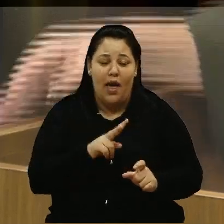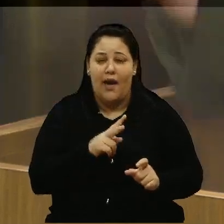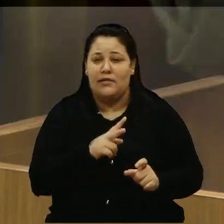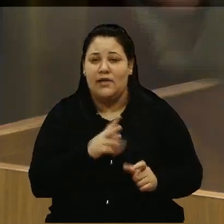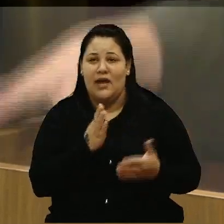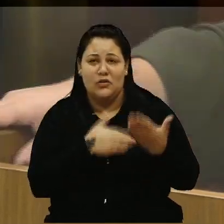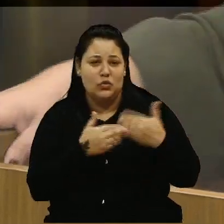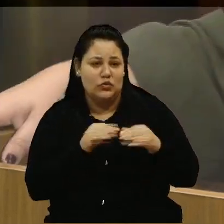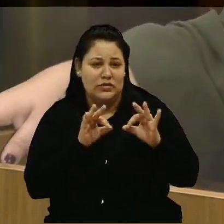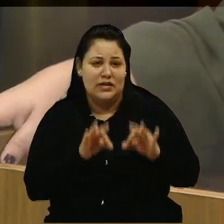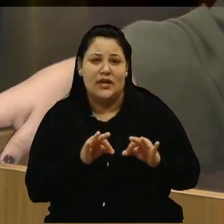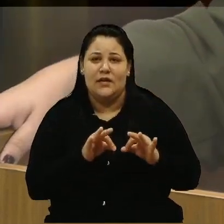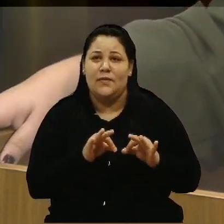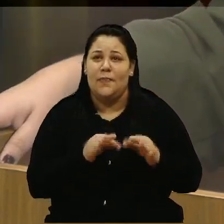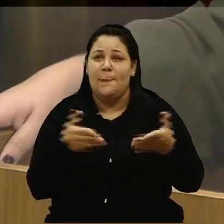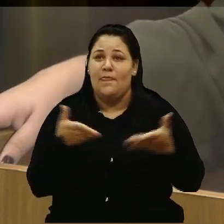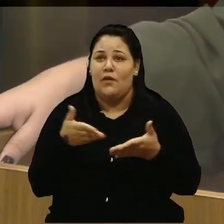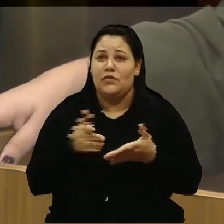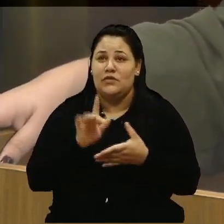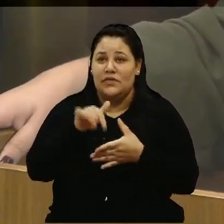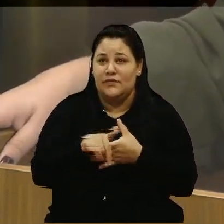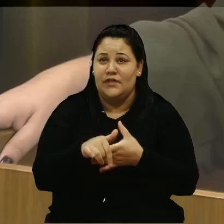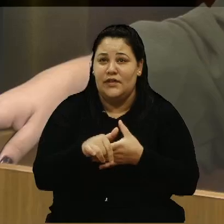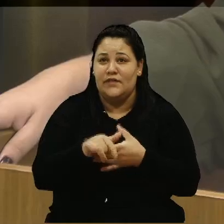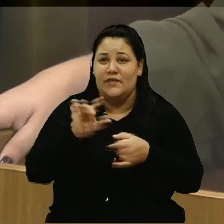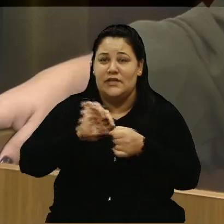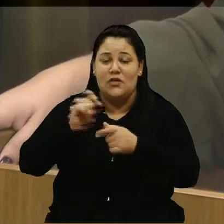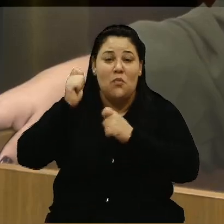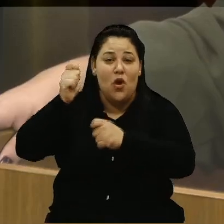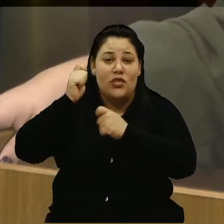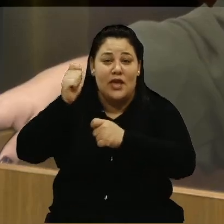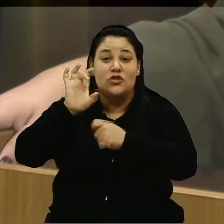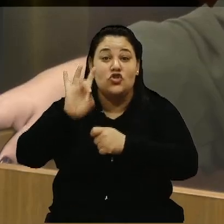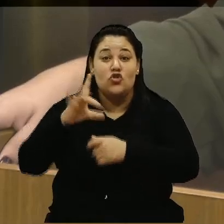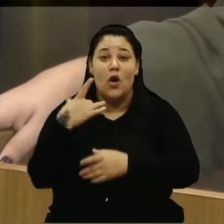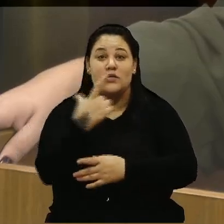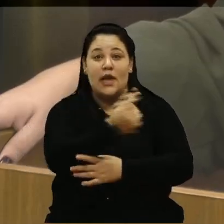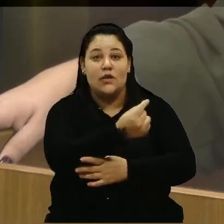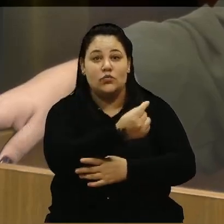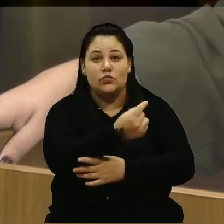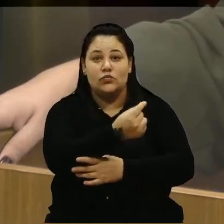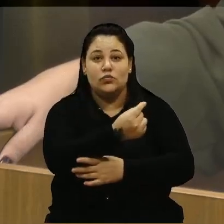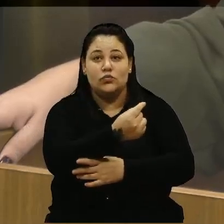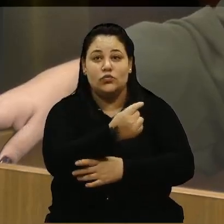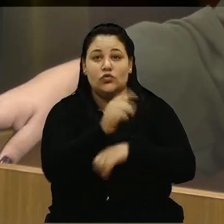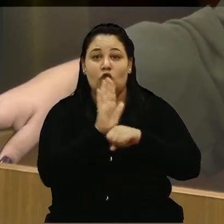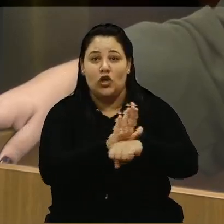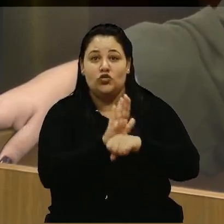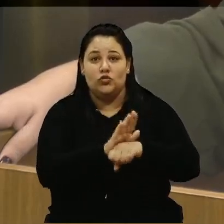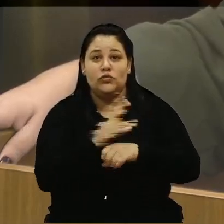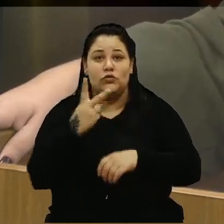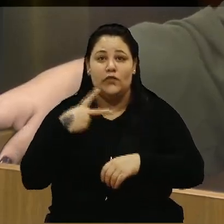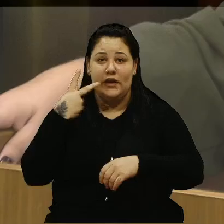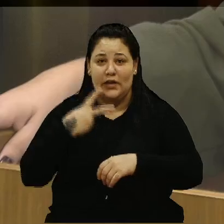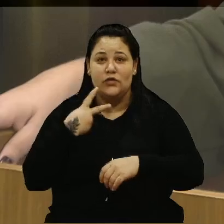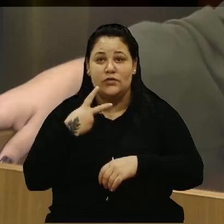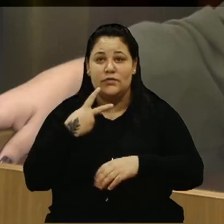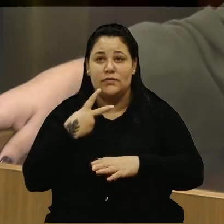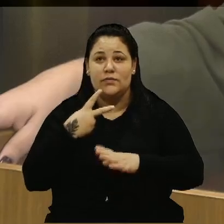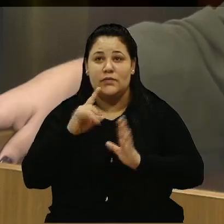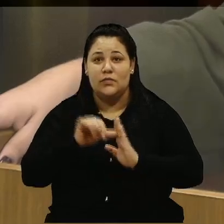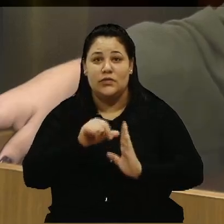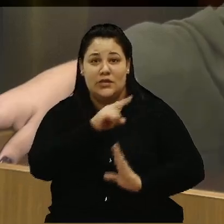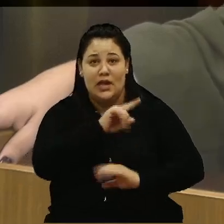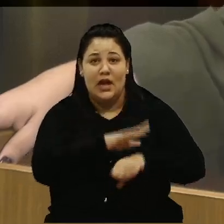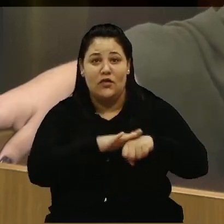tudo certo. Hoje eles estavam aqui protestando e só saíram dessa casa com o auxílio dos vereadores para ir lá, para conversar,